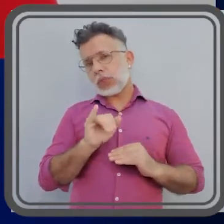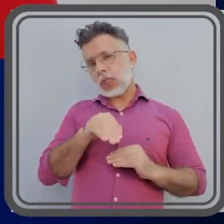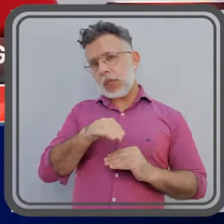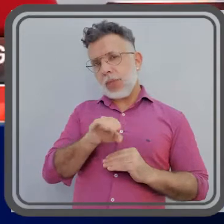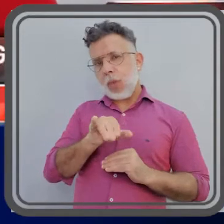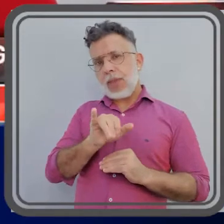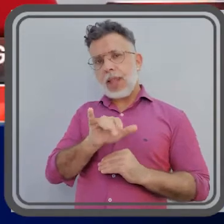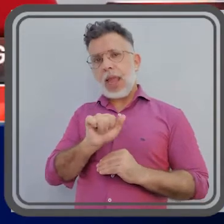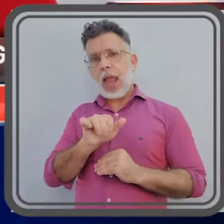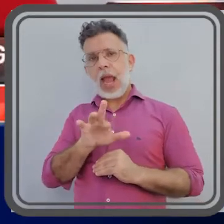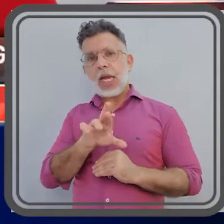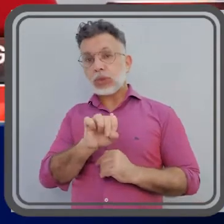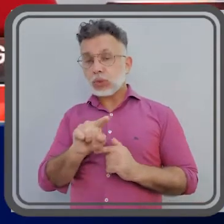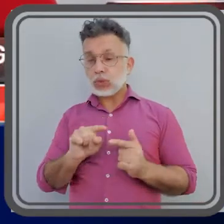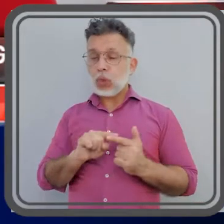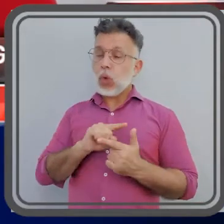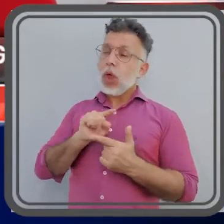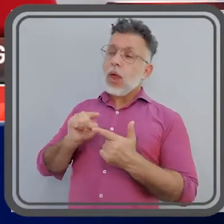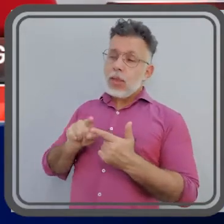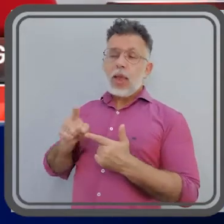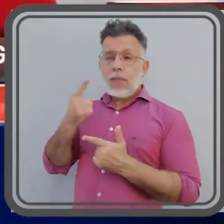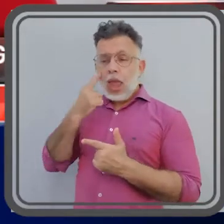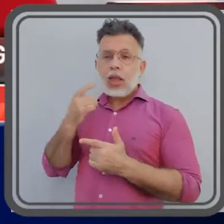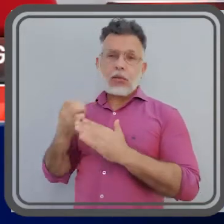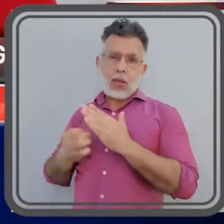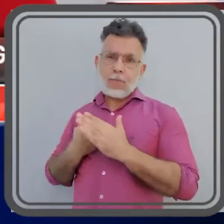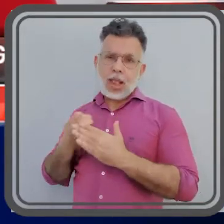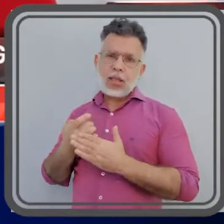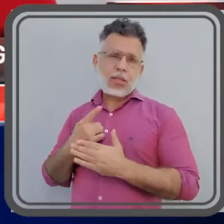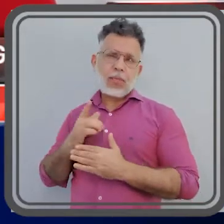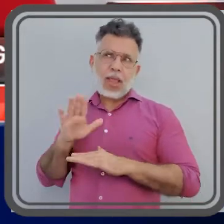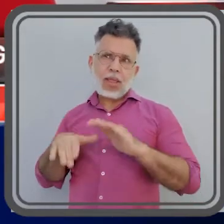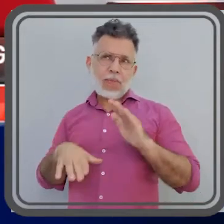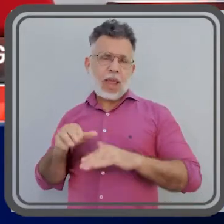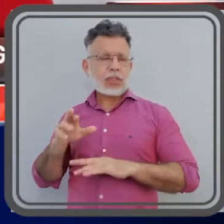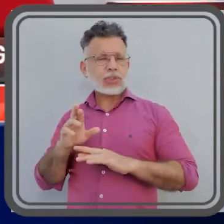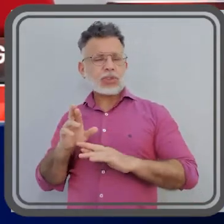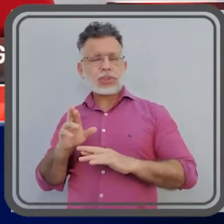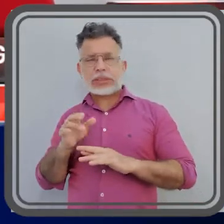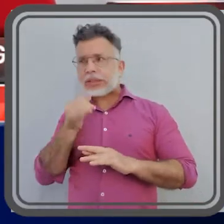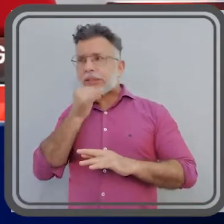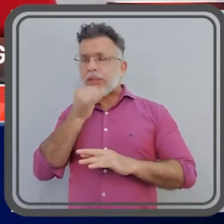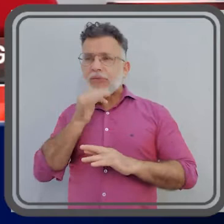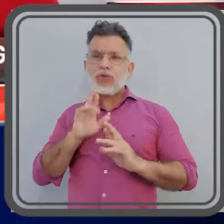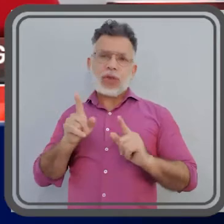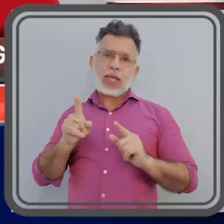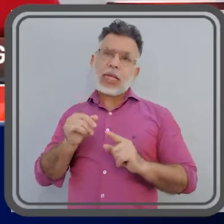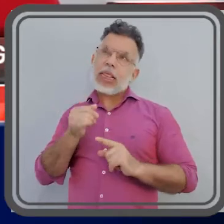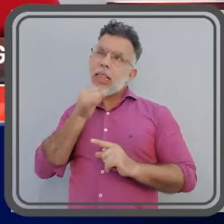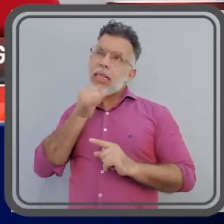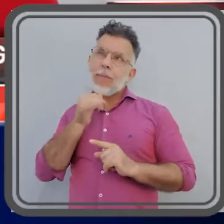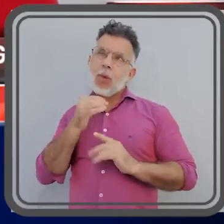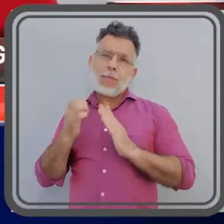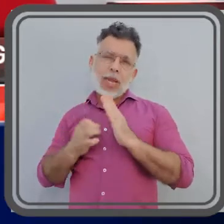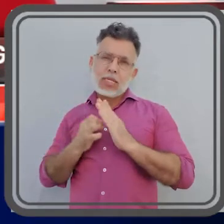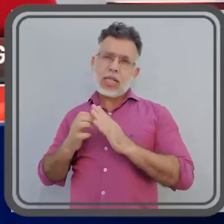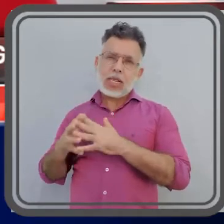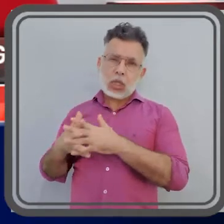gestor. Os segmentos também vivem momentos diferentes, por exemplo, logística. Eu acho